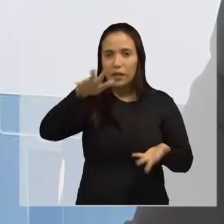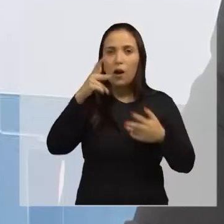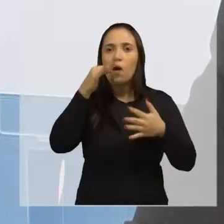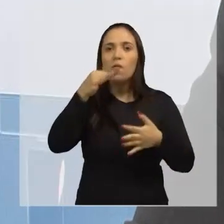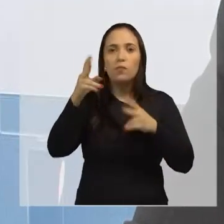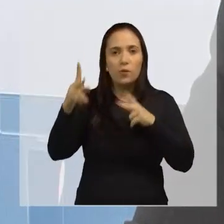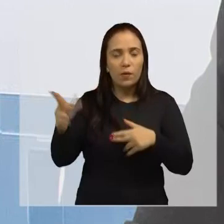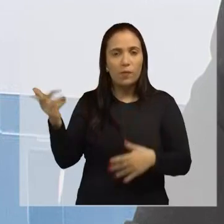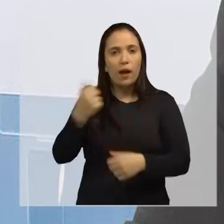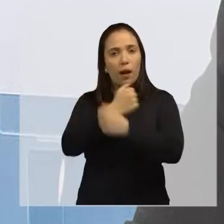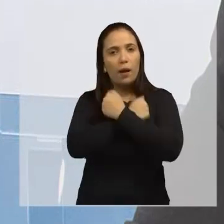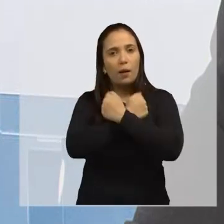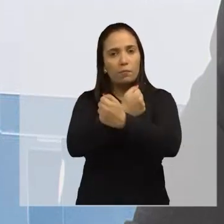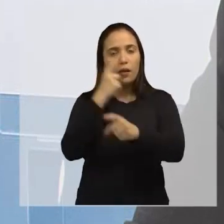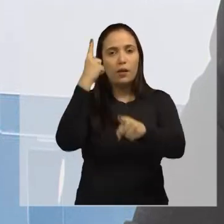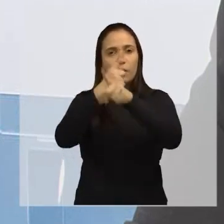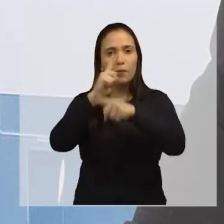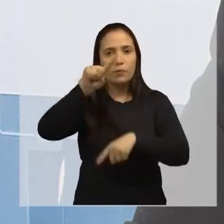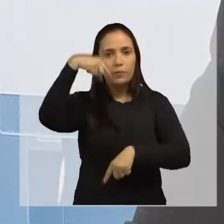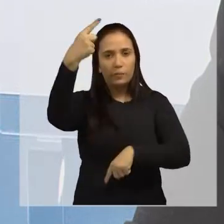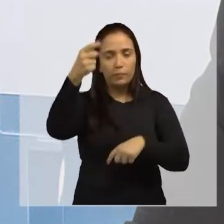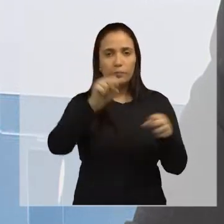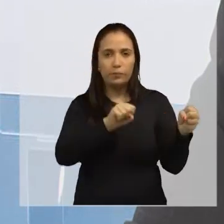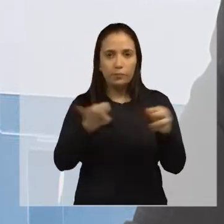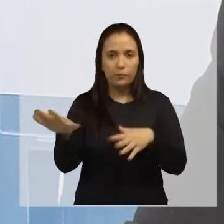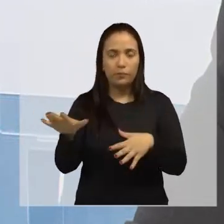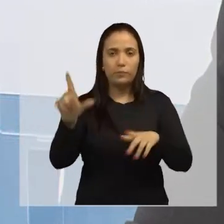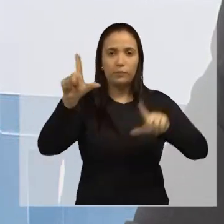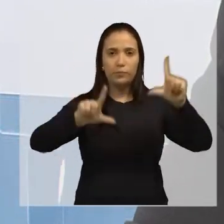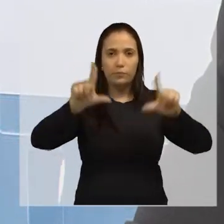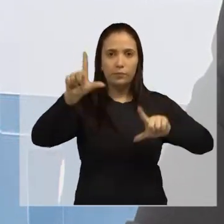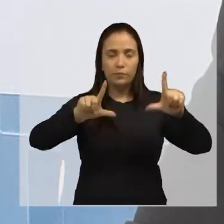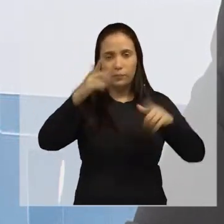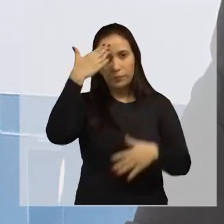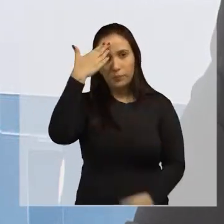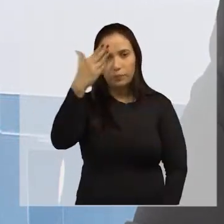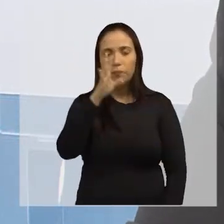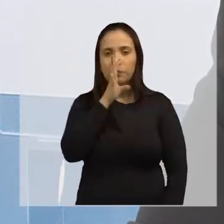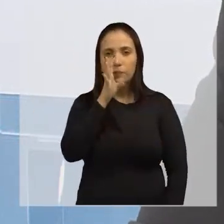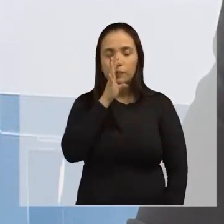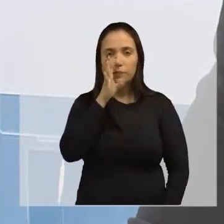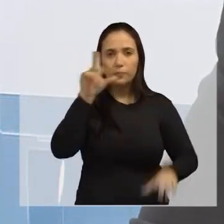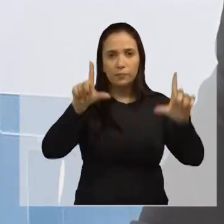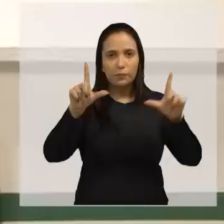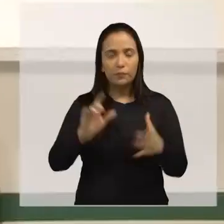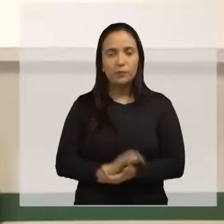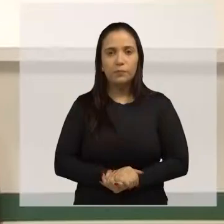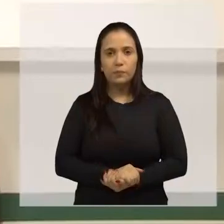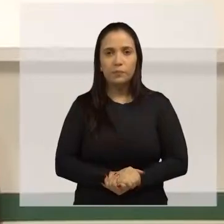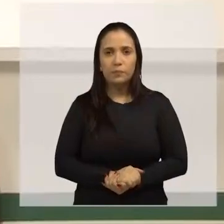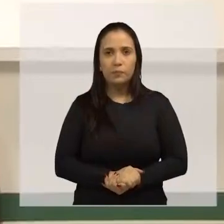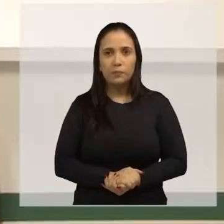Um abraço para você, te volto na próxima semana, se Deus quiser. O maior programa pela ordem. Obrigado pela audiência, obrigado pelo carinho. Até lá.